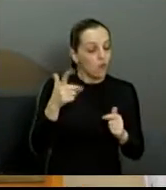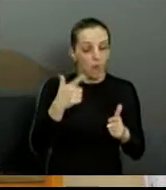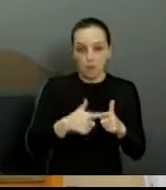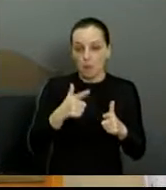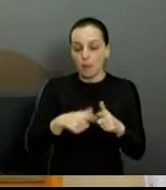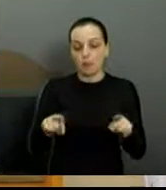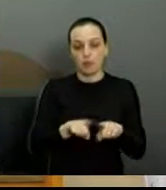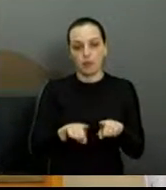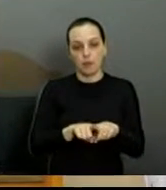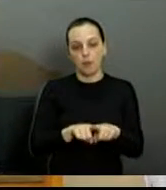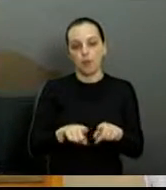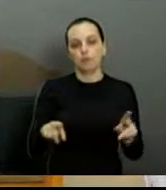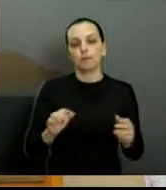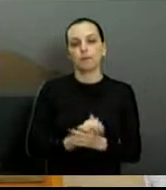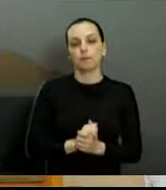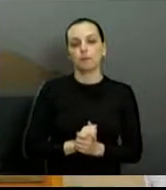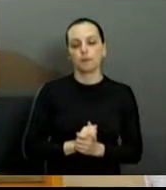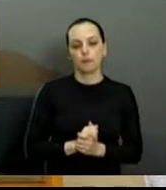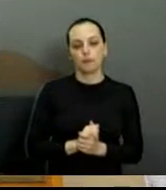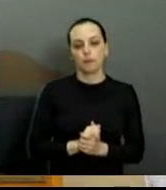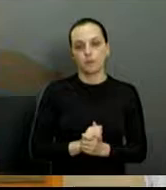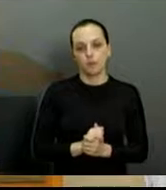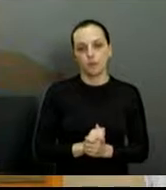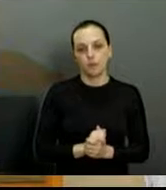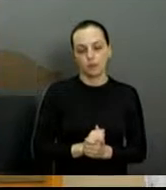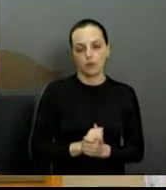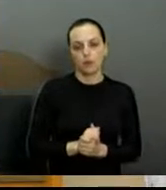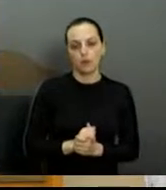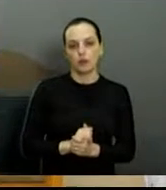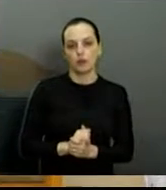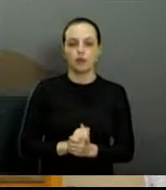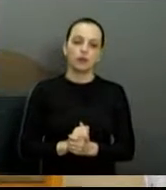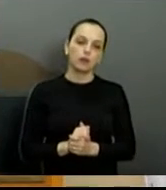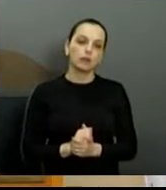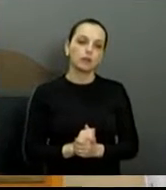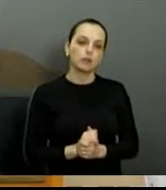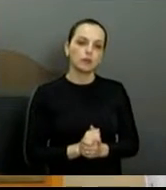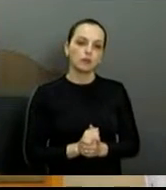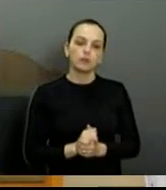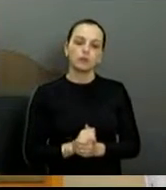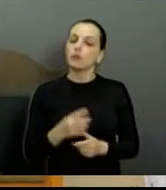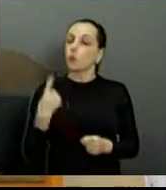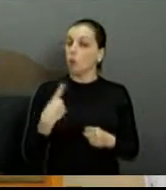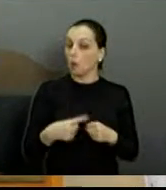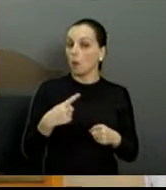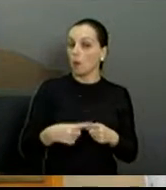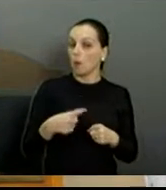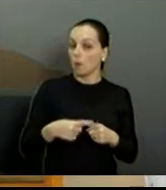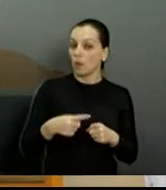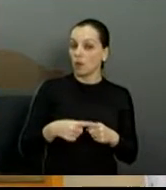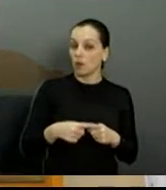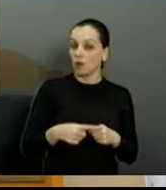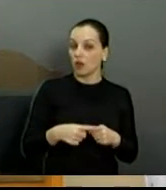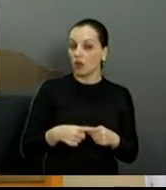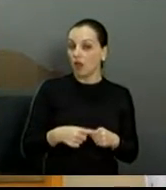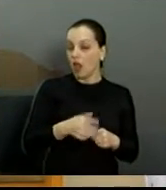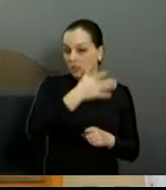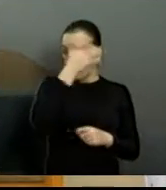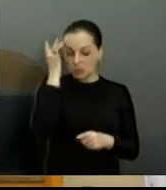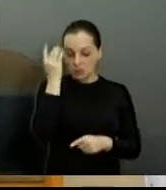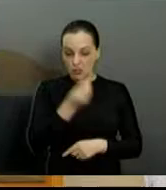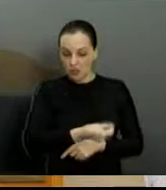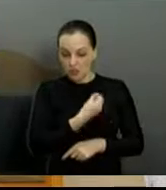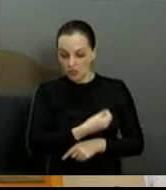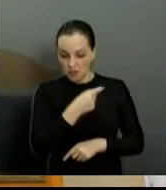e outra coisa também é muito grave porque ele se acha dono ali e ali já aconteceu muitas